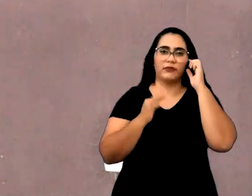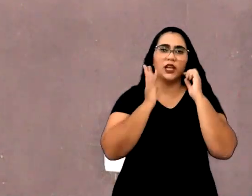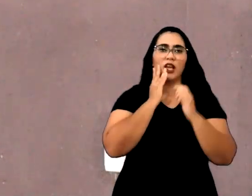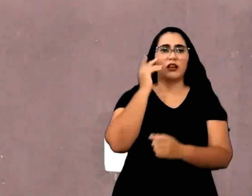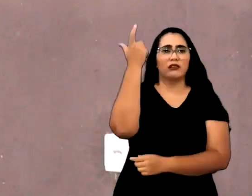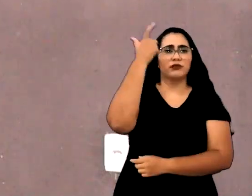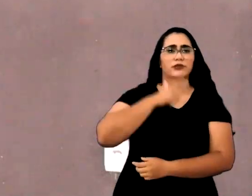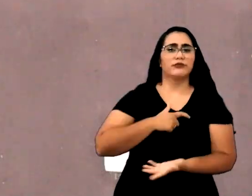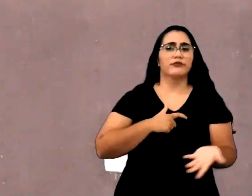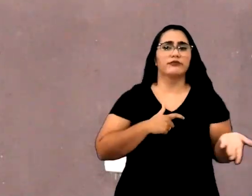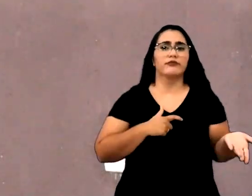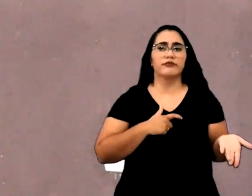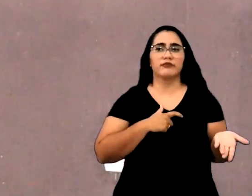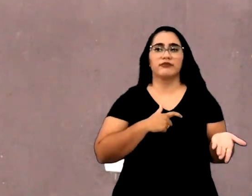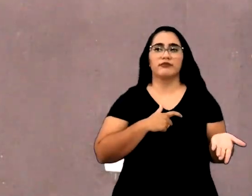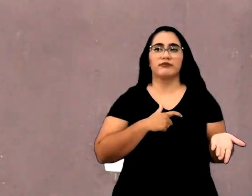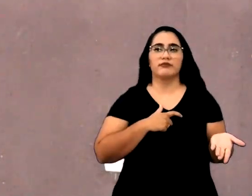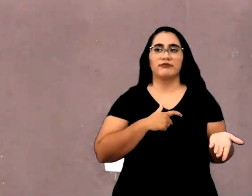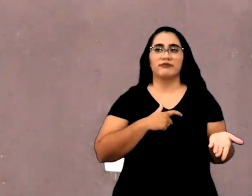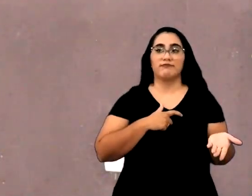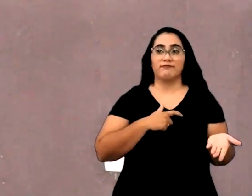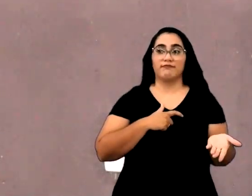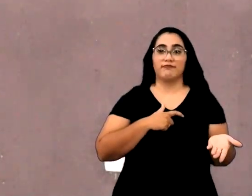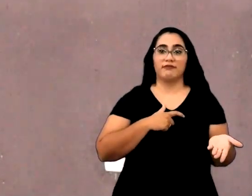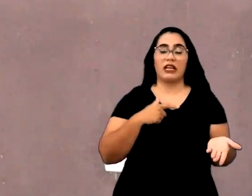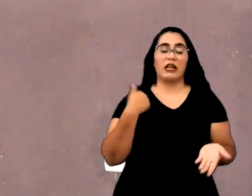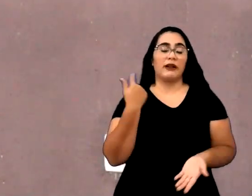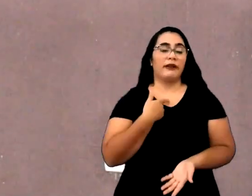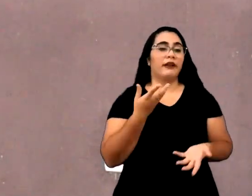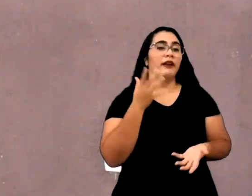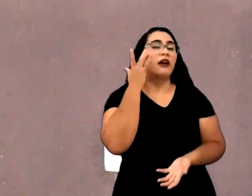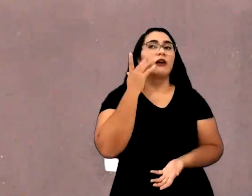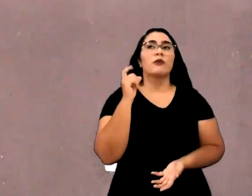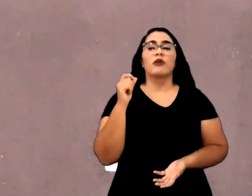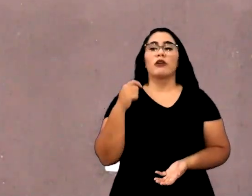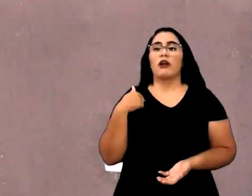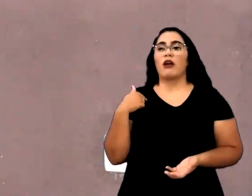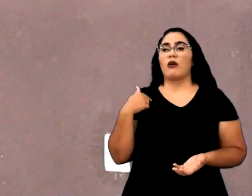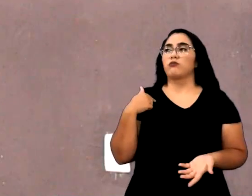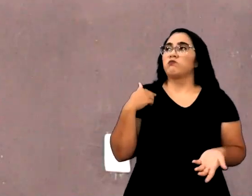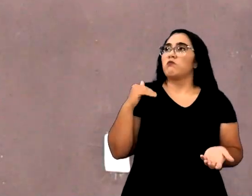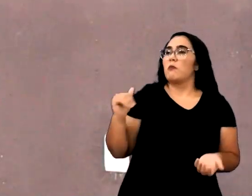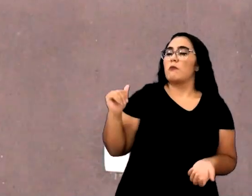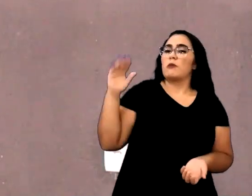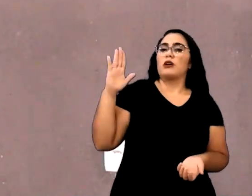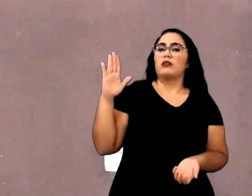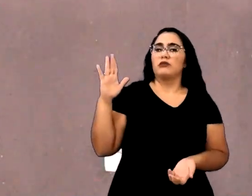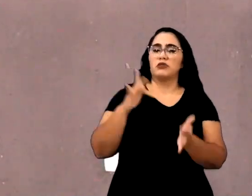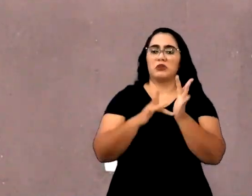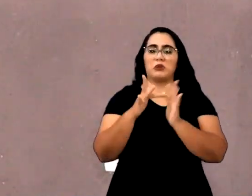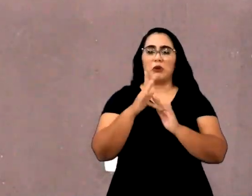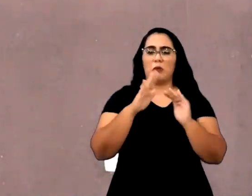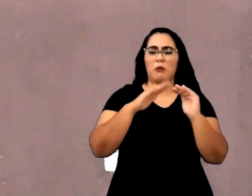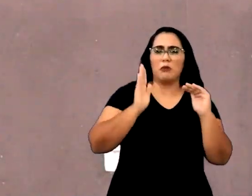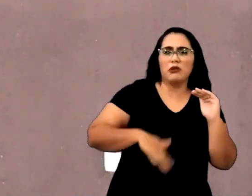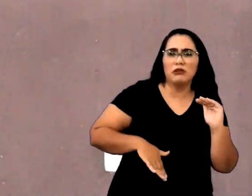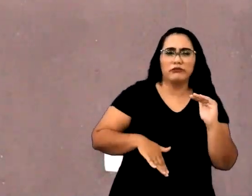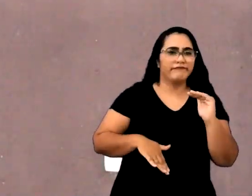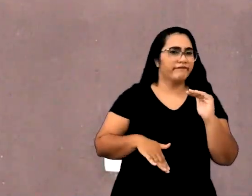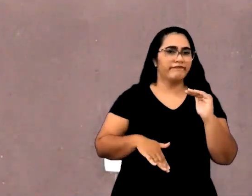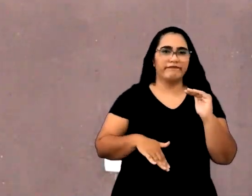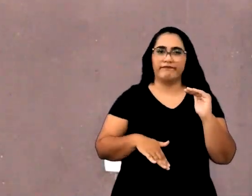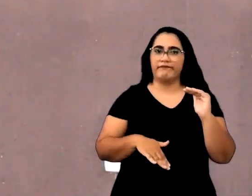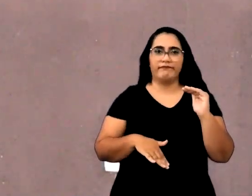Quem somos nós? Queremos achar que somos mais que o nosso Deus. O